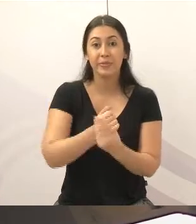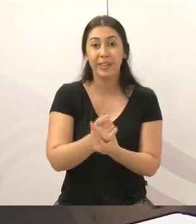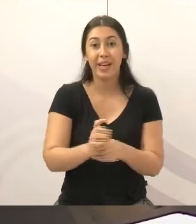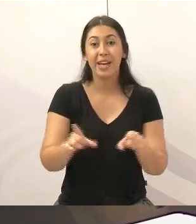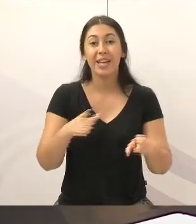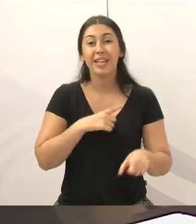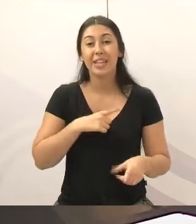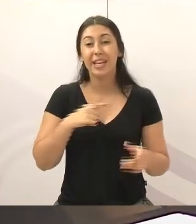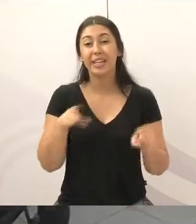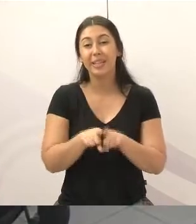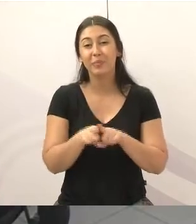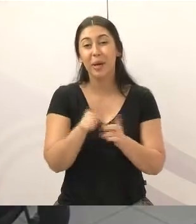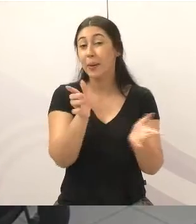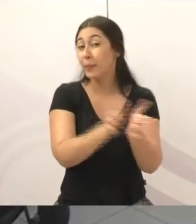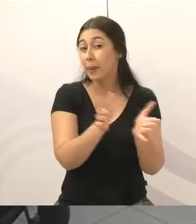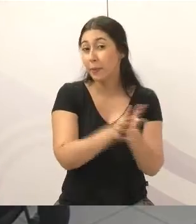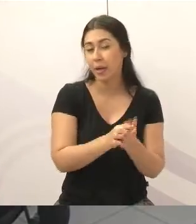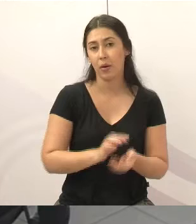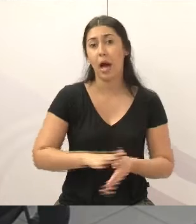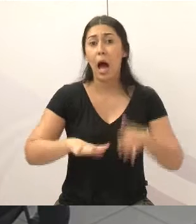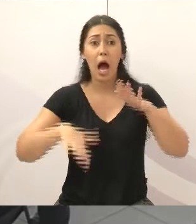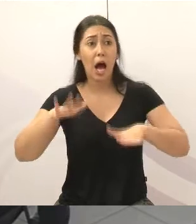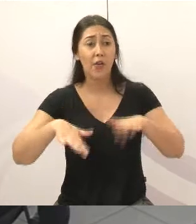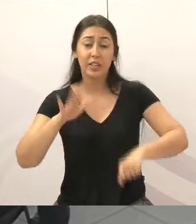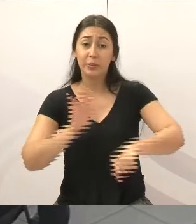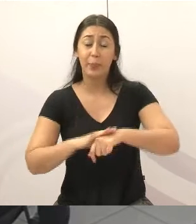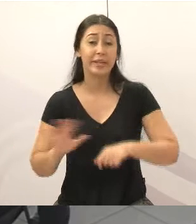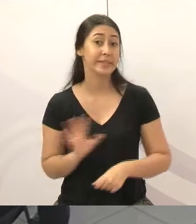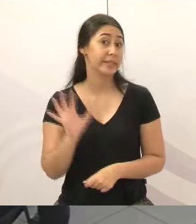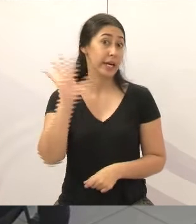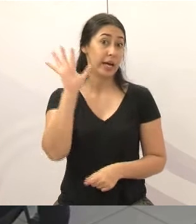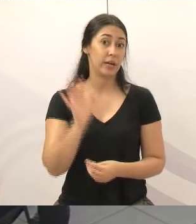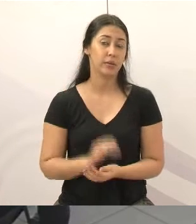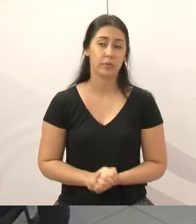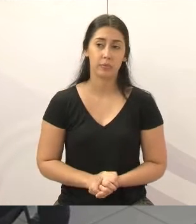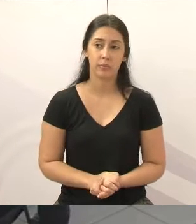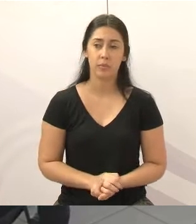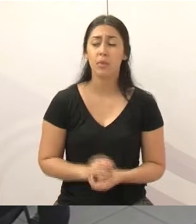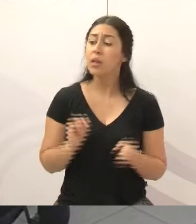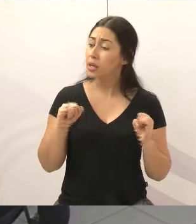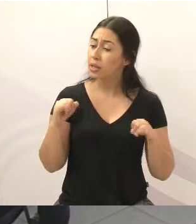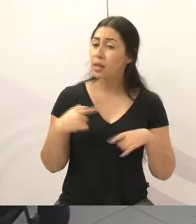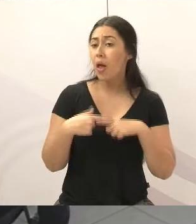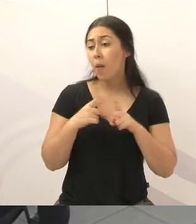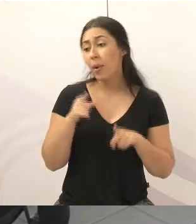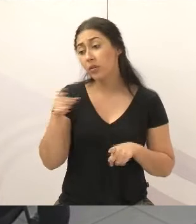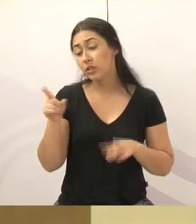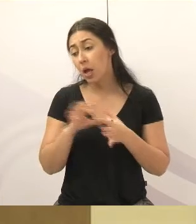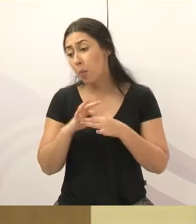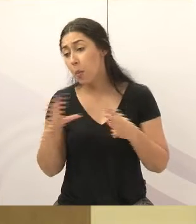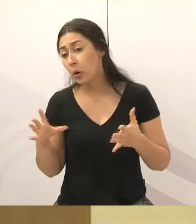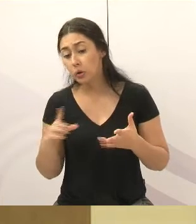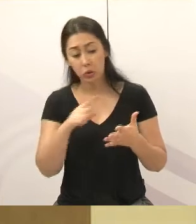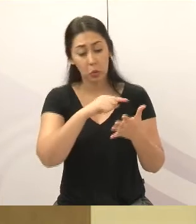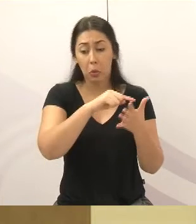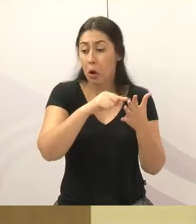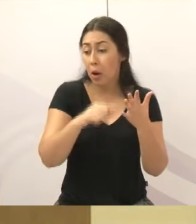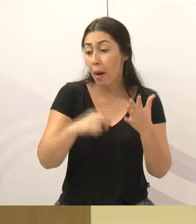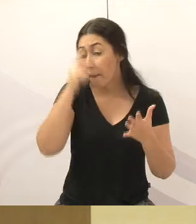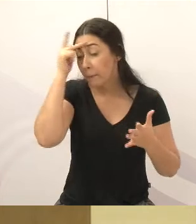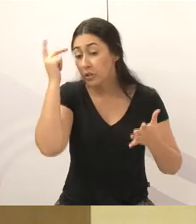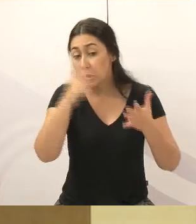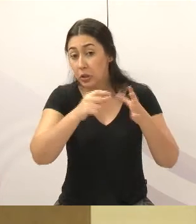isso daí. Sim, é a possibilidade que você dá para as pessoas. Eu fui num hipermercado essa semana fazer compra para os